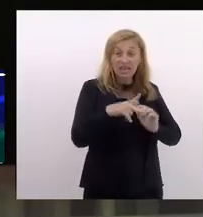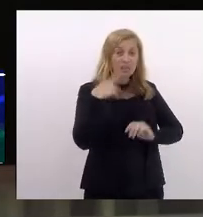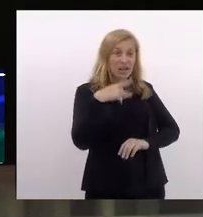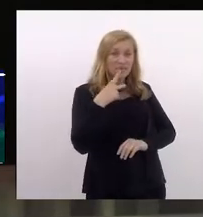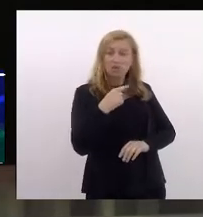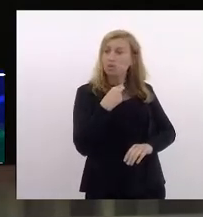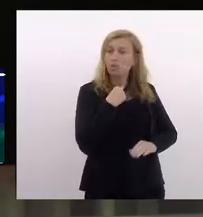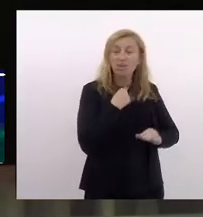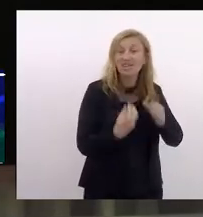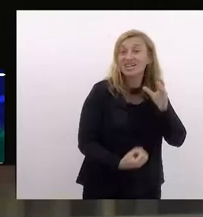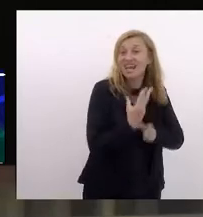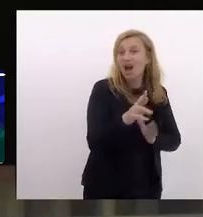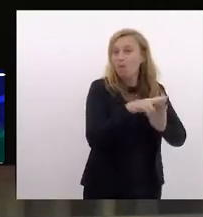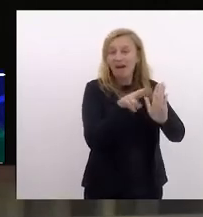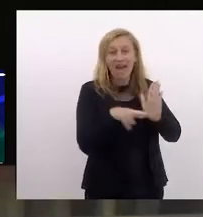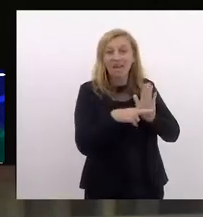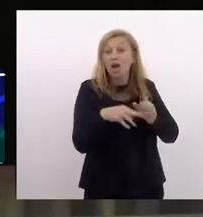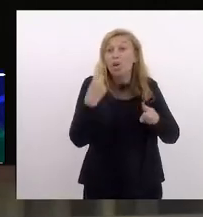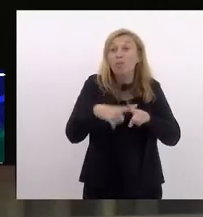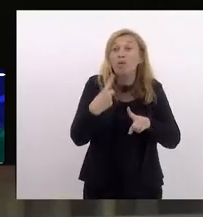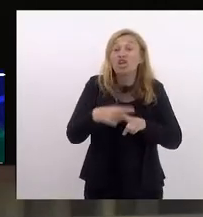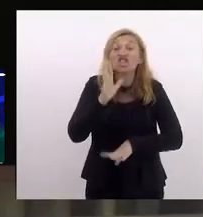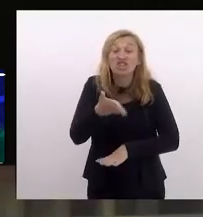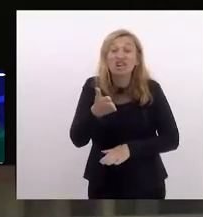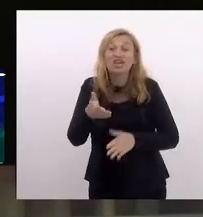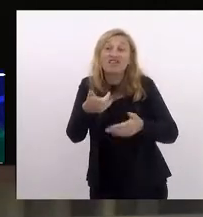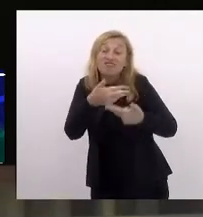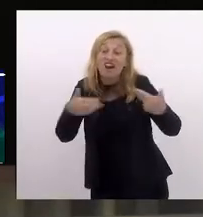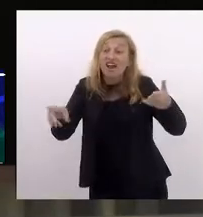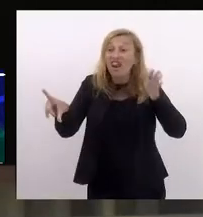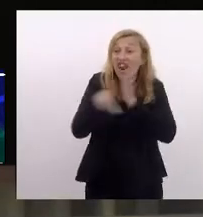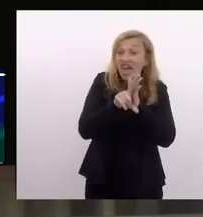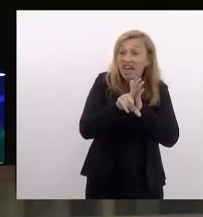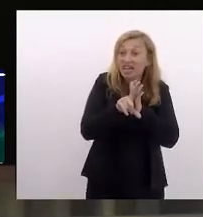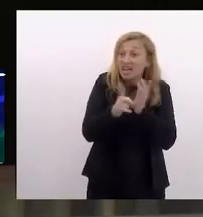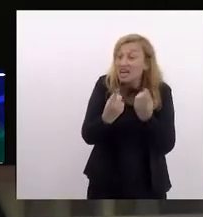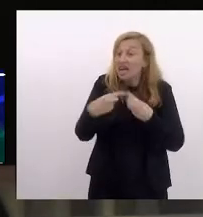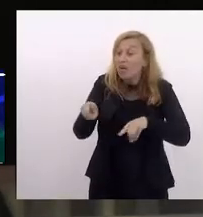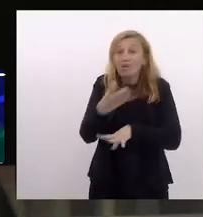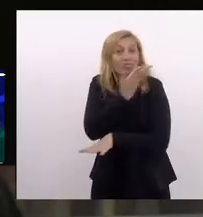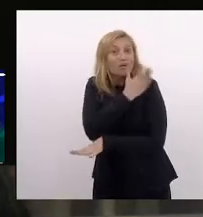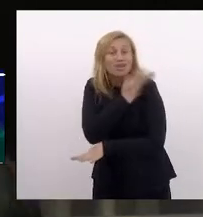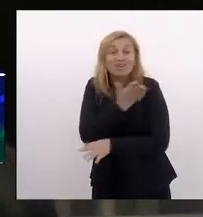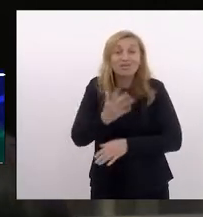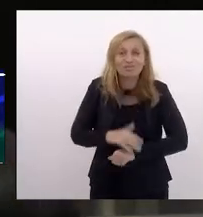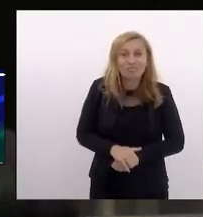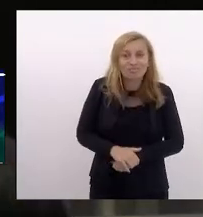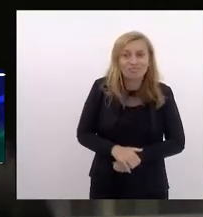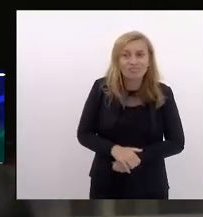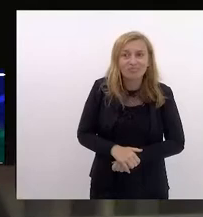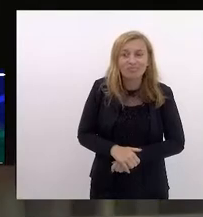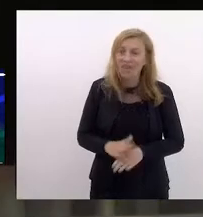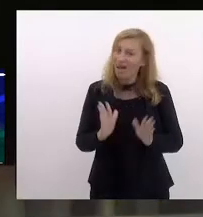pode criar uma regra porque existem várias leis do que tá no site que combate preconceito